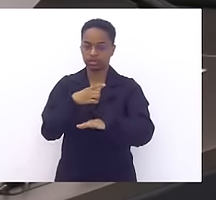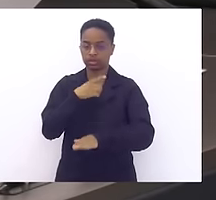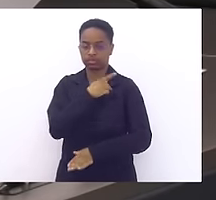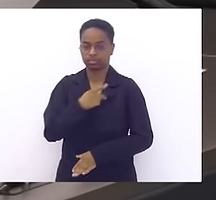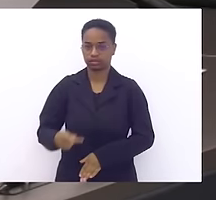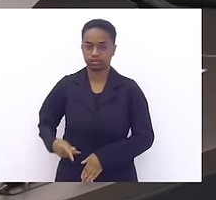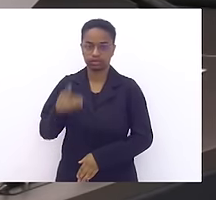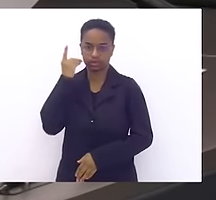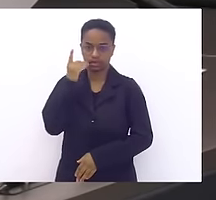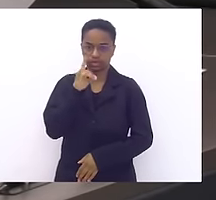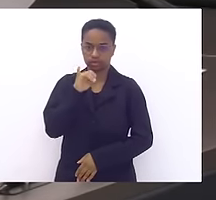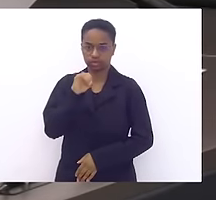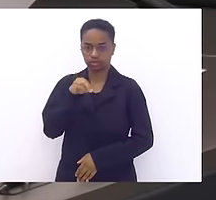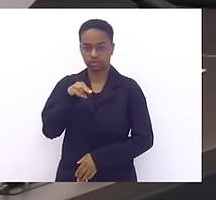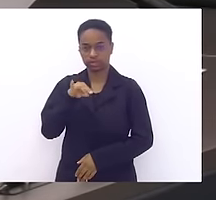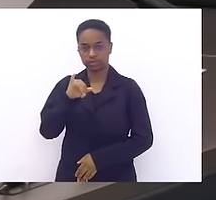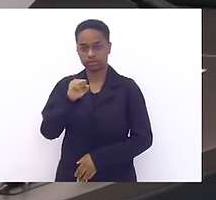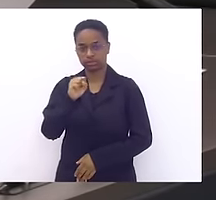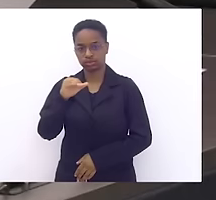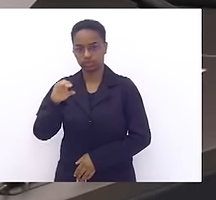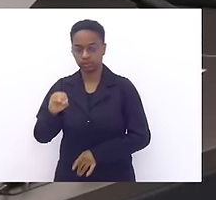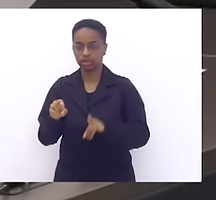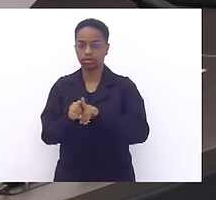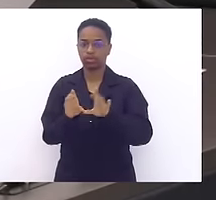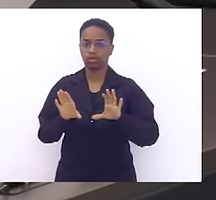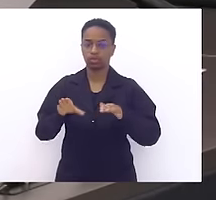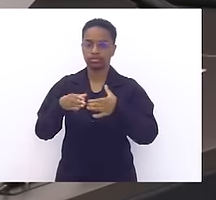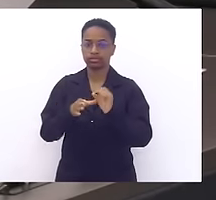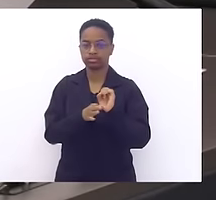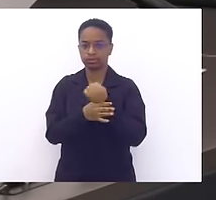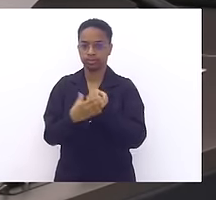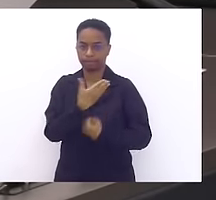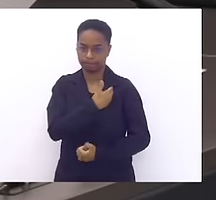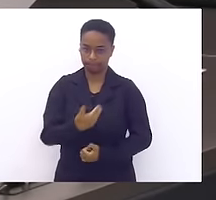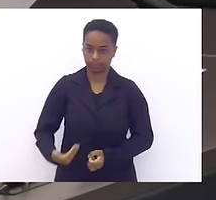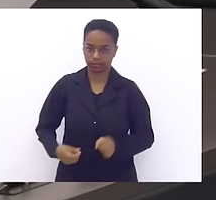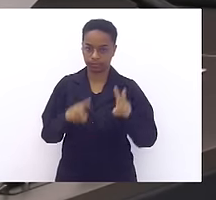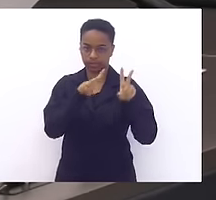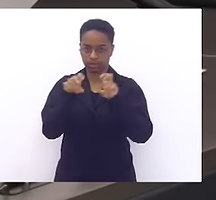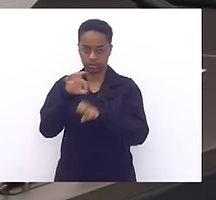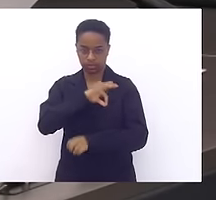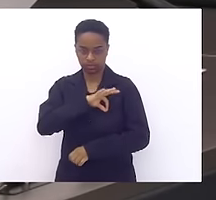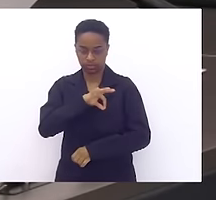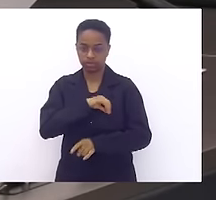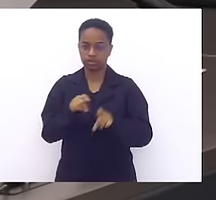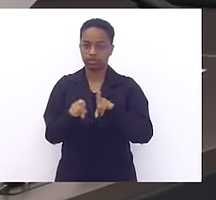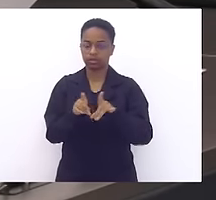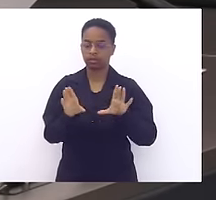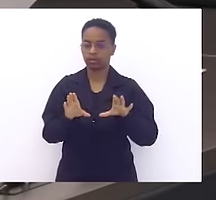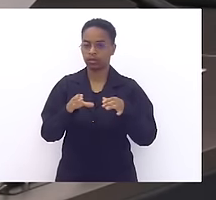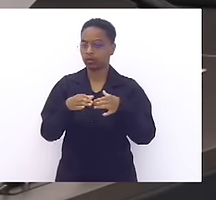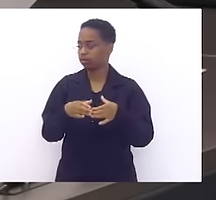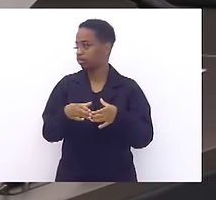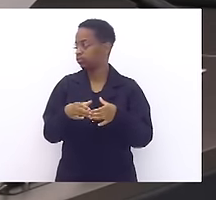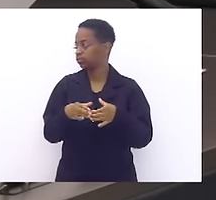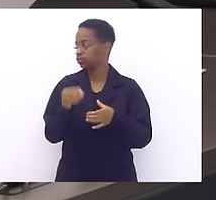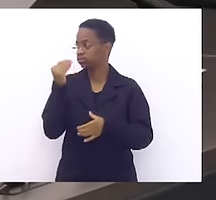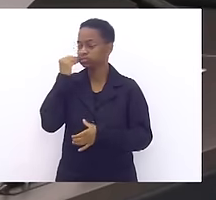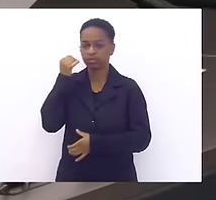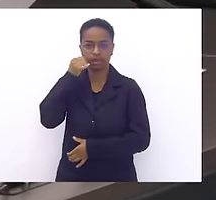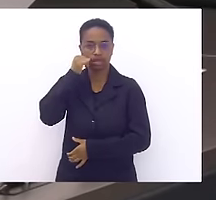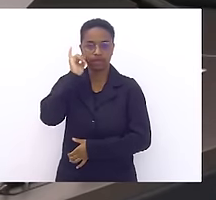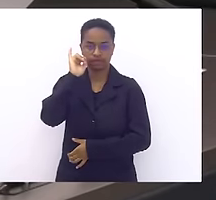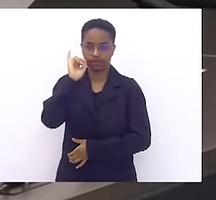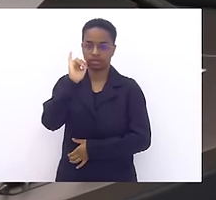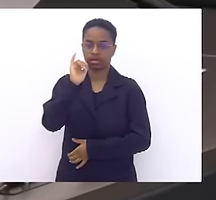Lins comissão de segurança pública e assuntos de polícia e a comissão para prevenir combater